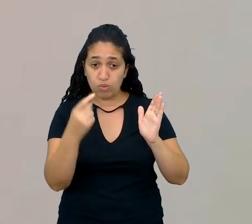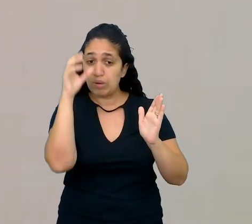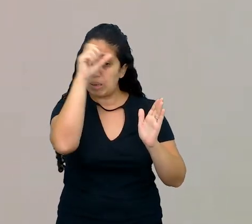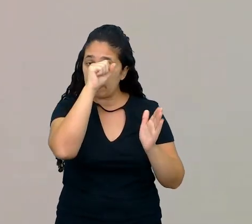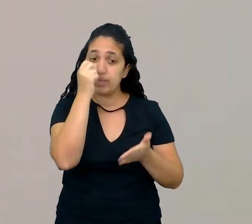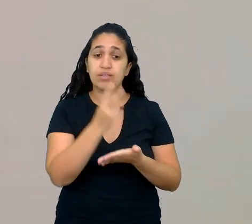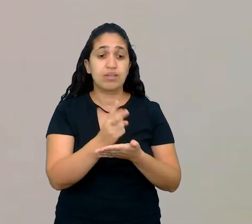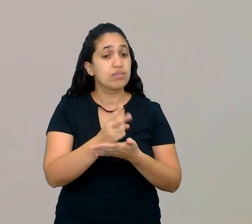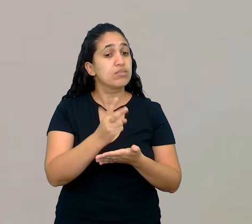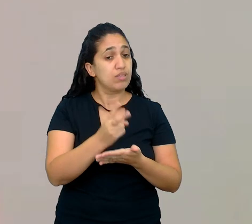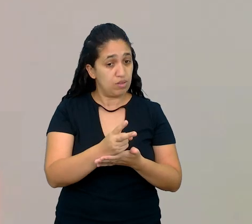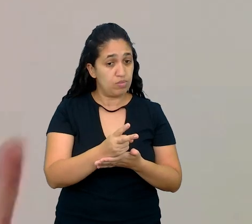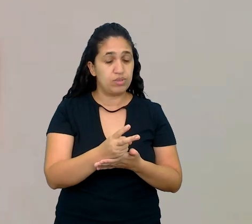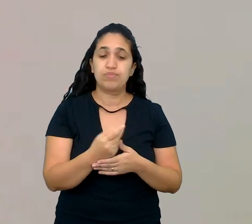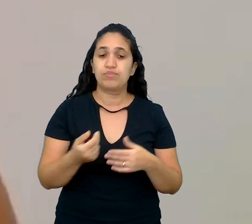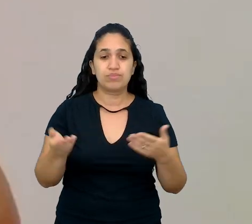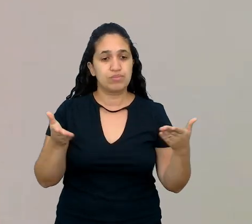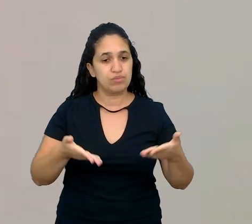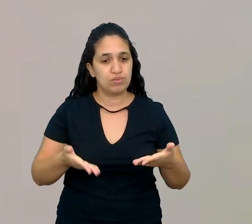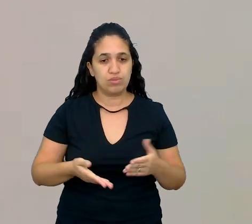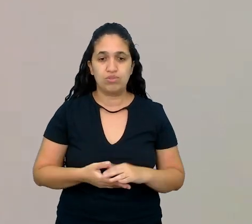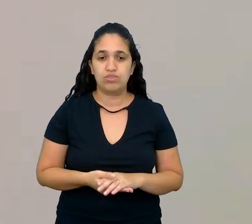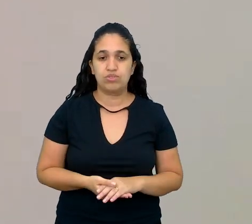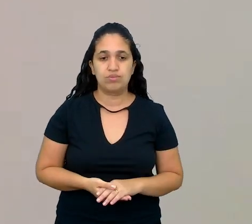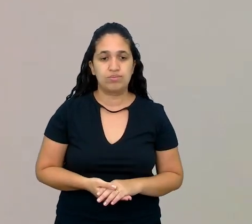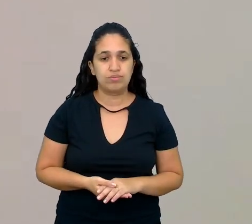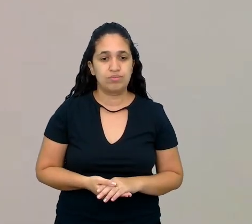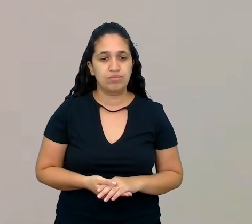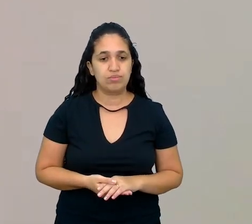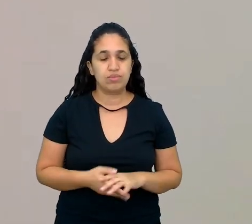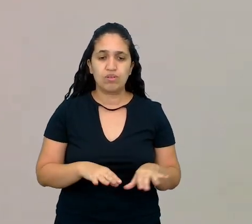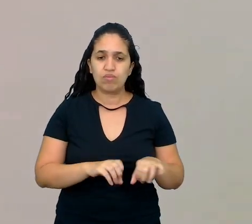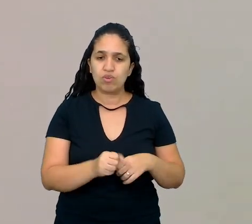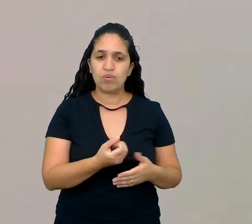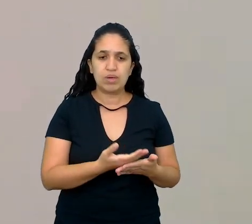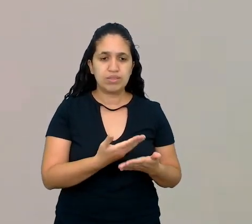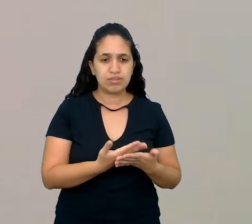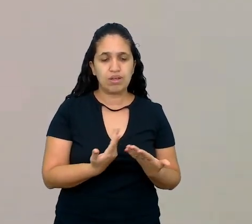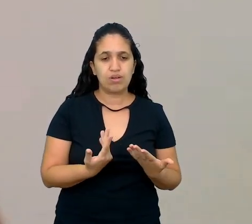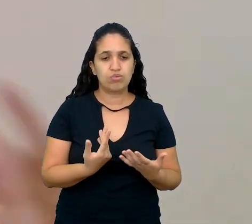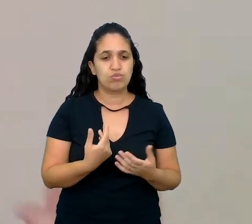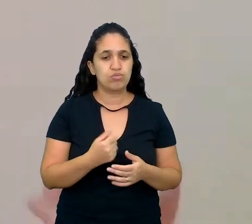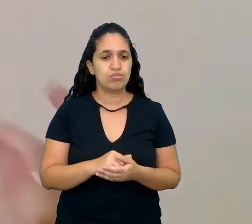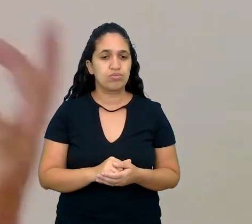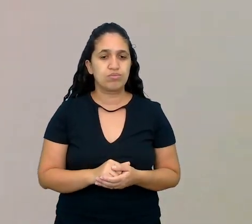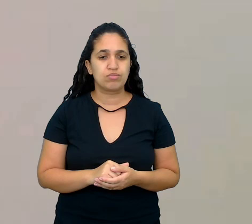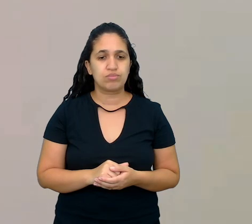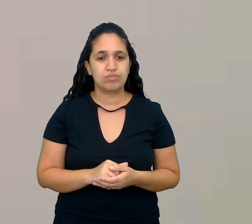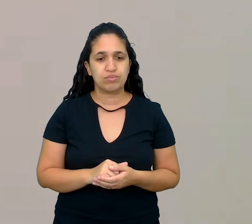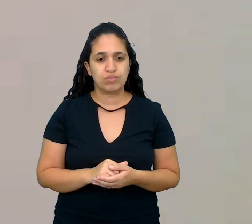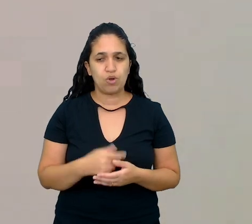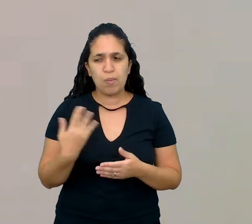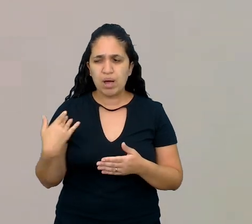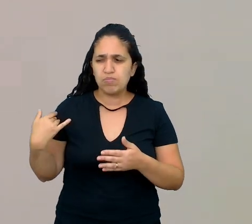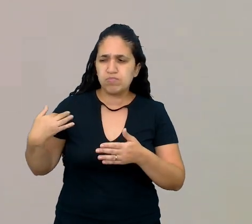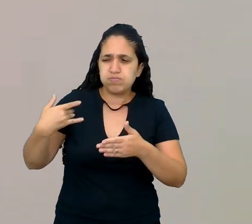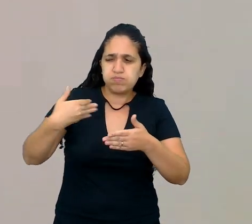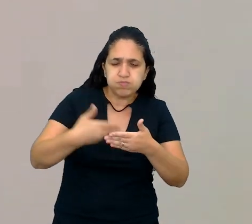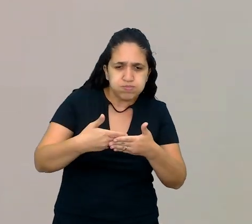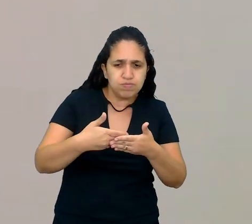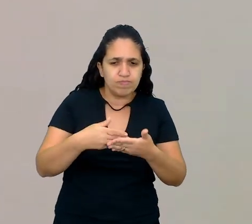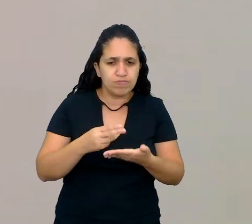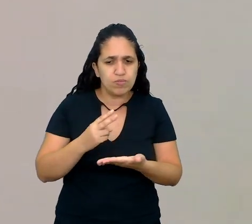Sempre, né? E hoje aqui na formação de ano, né, a gente pode dizer que é uma continuação ali